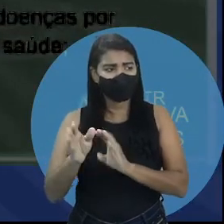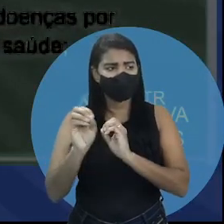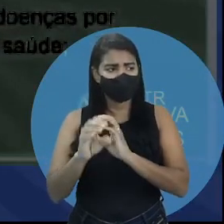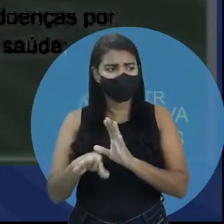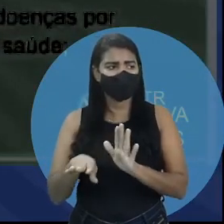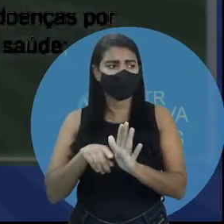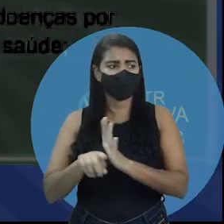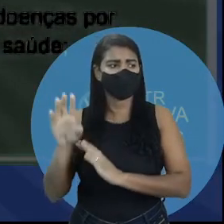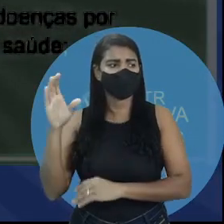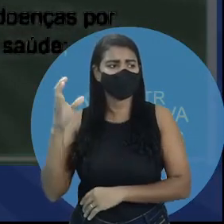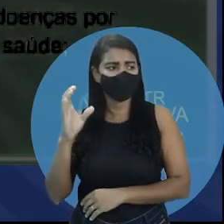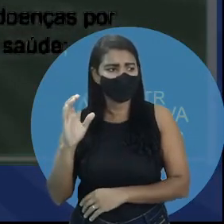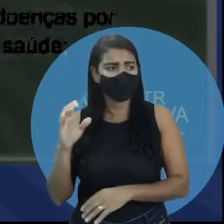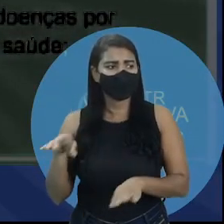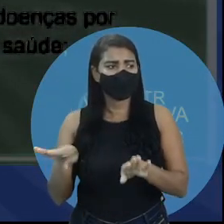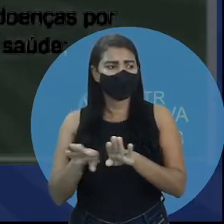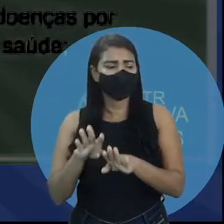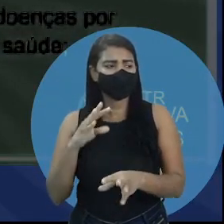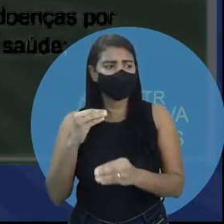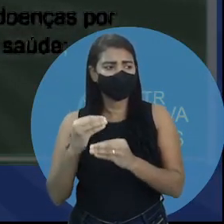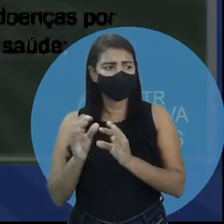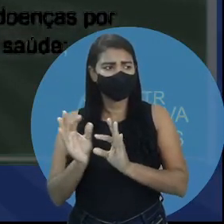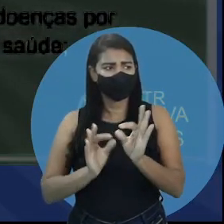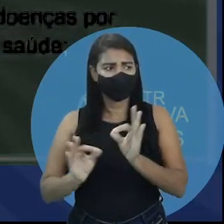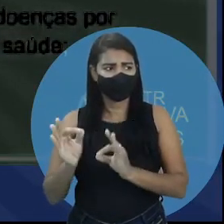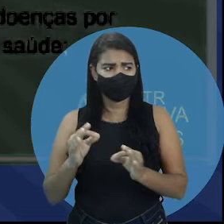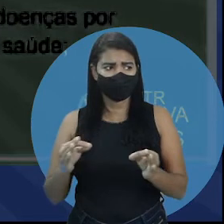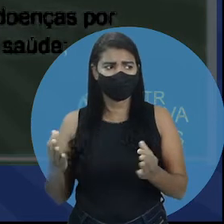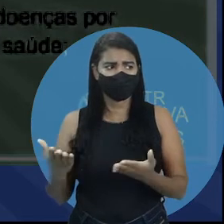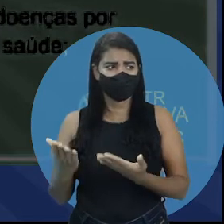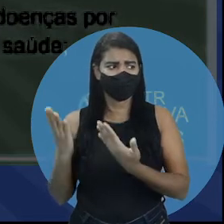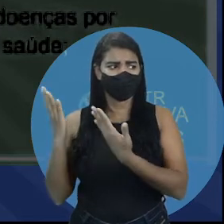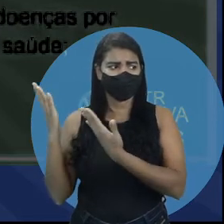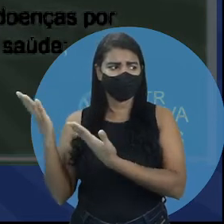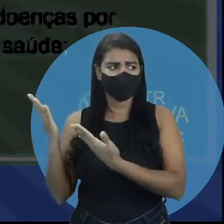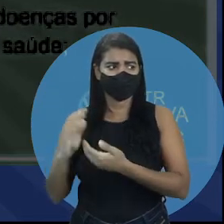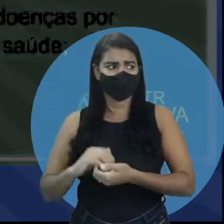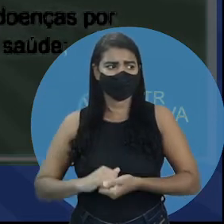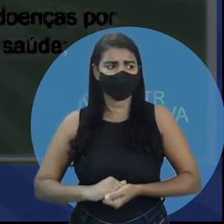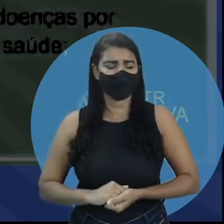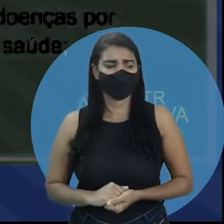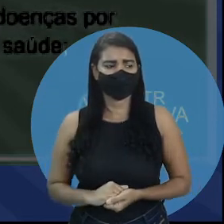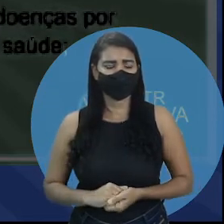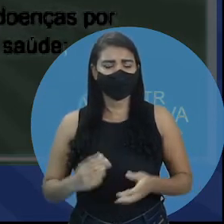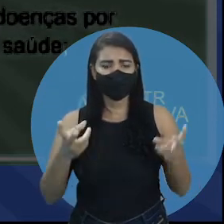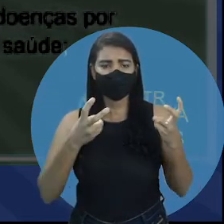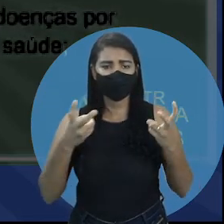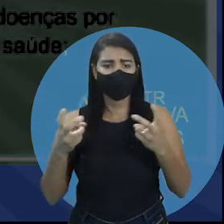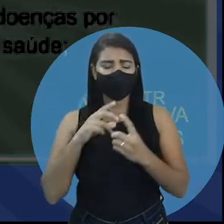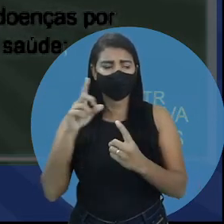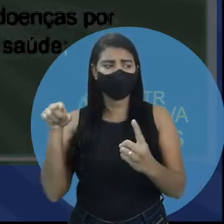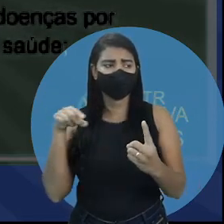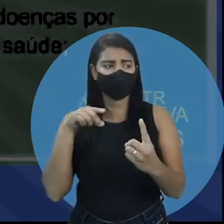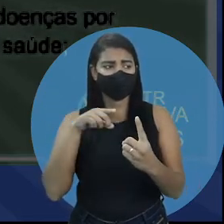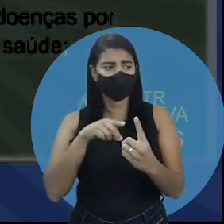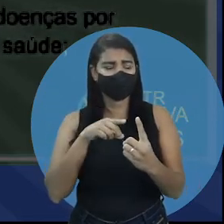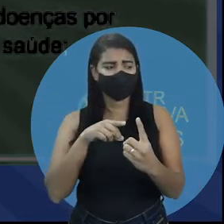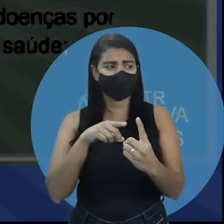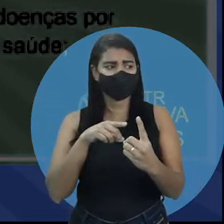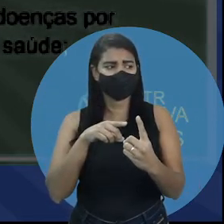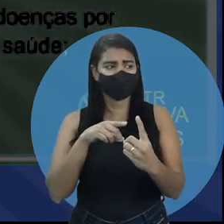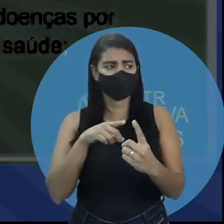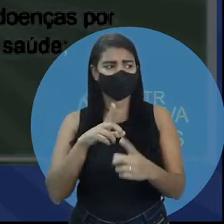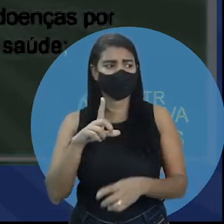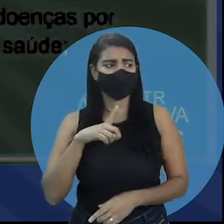pesquisas e com alguns alunos. A gente notou que os objetivos da gente, ele